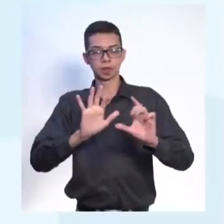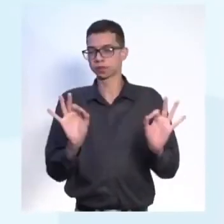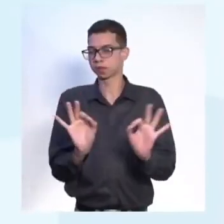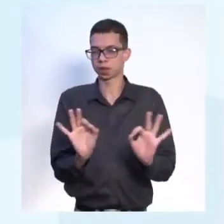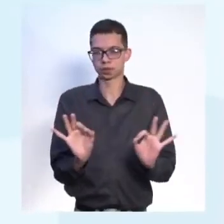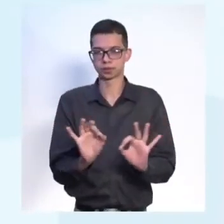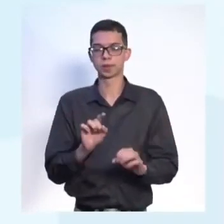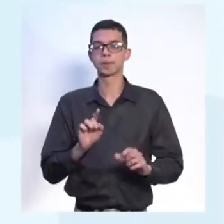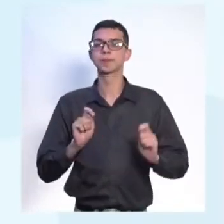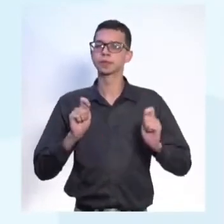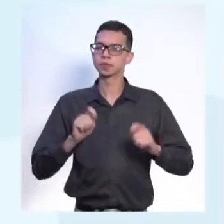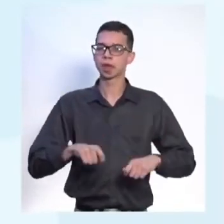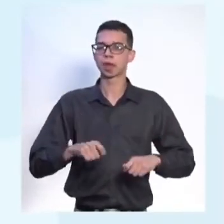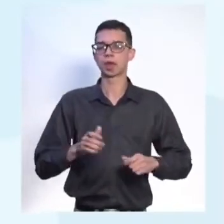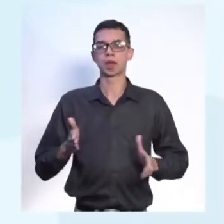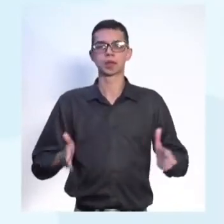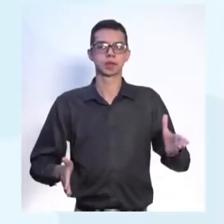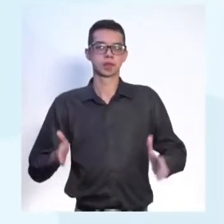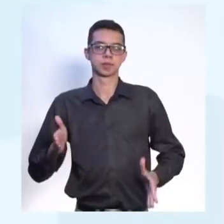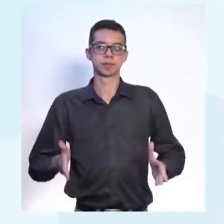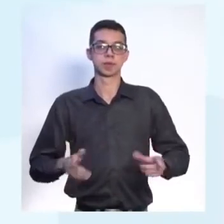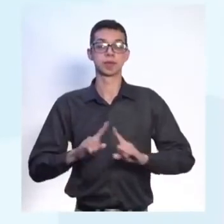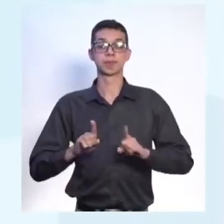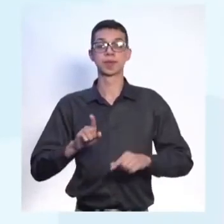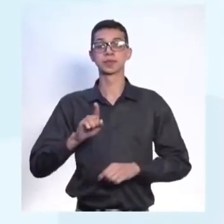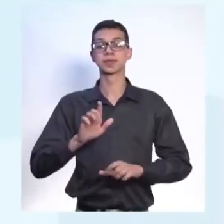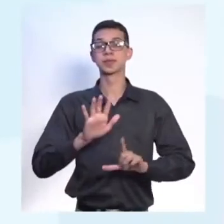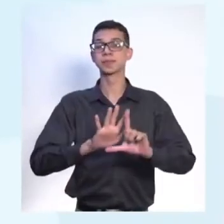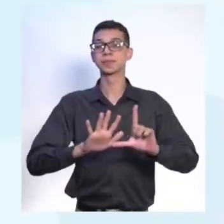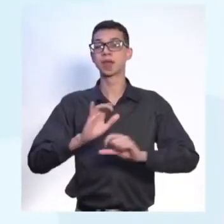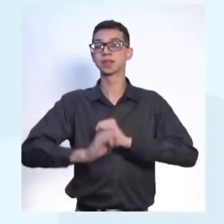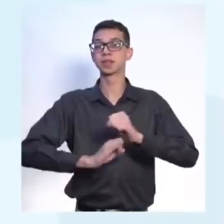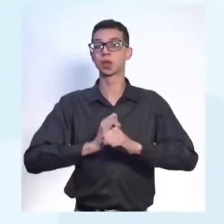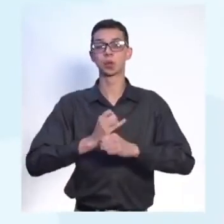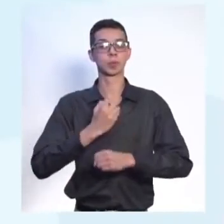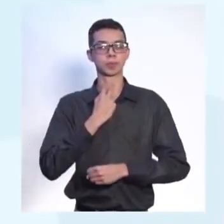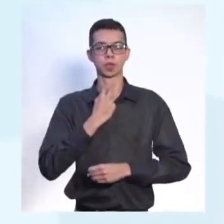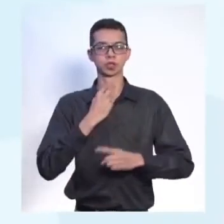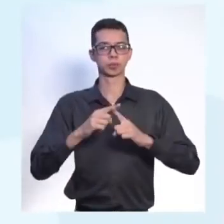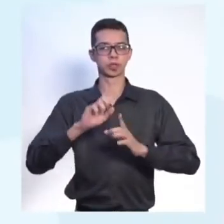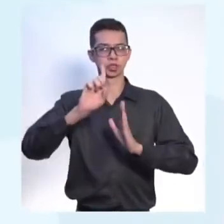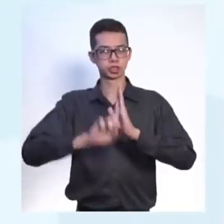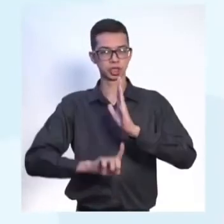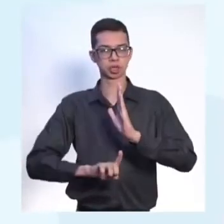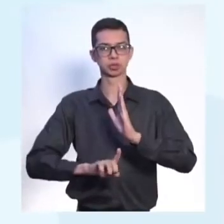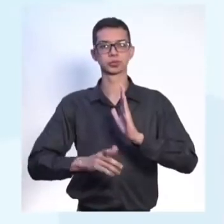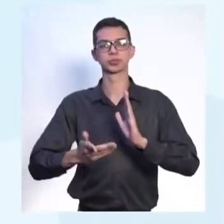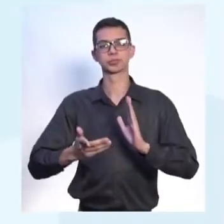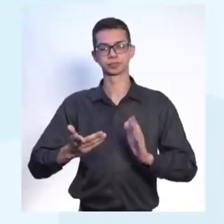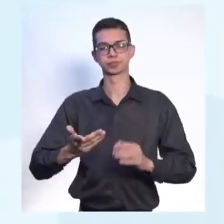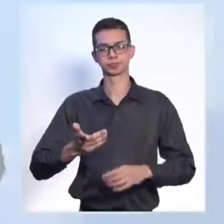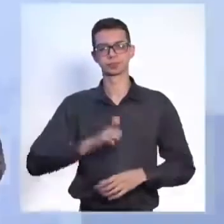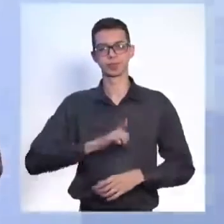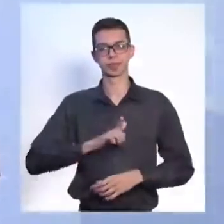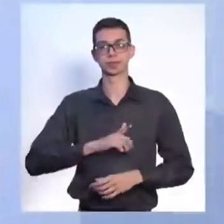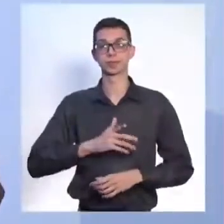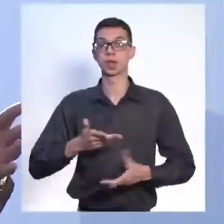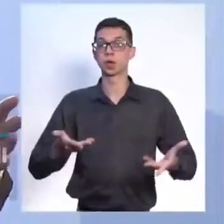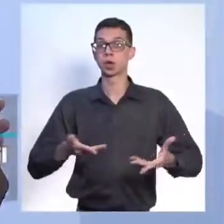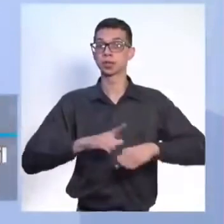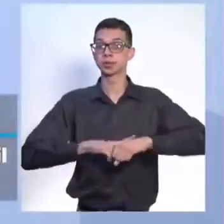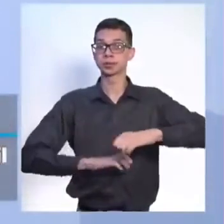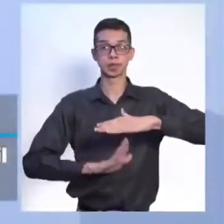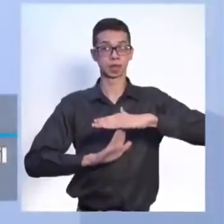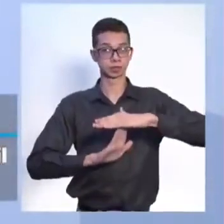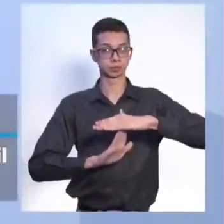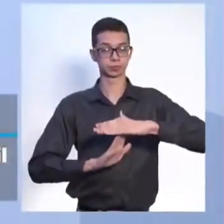colocar animações, mas não coloquem imagens da internet por causa dos direitos autorais. Nosso tempo está esgotado,